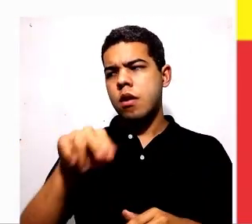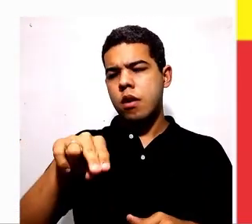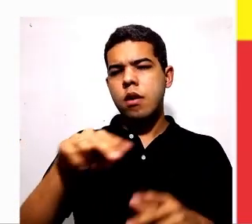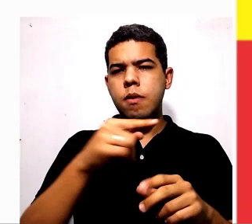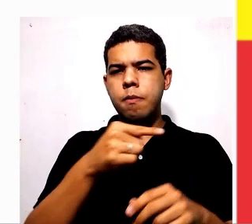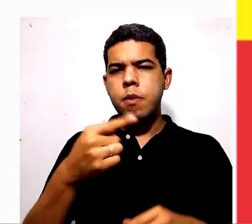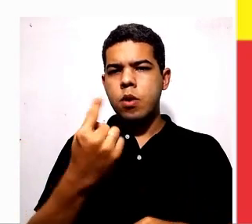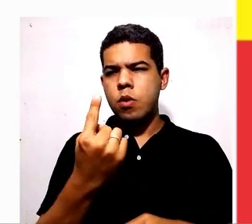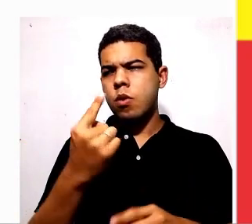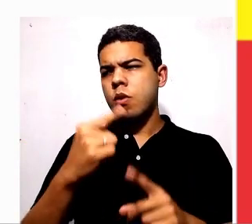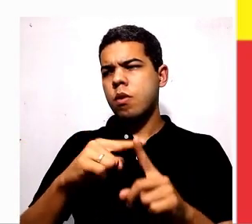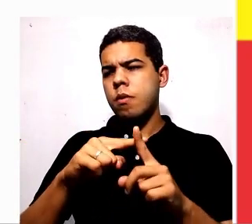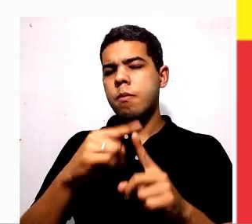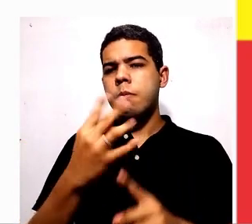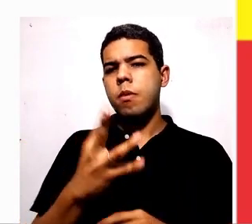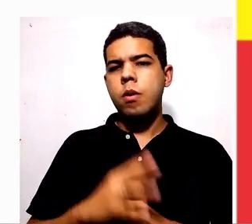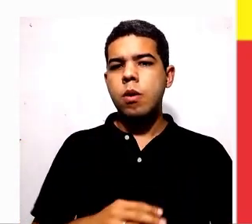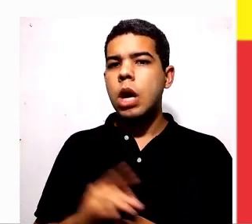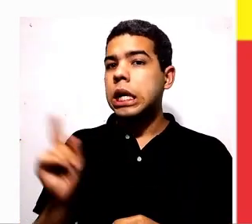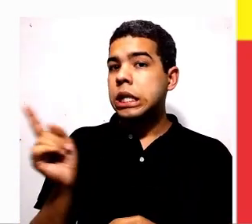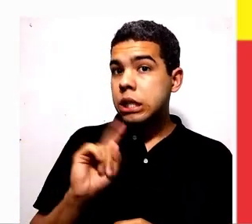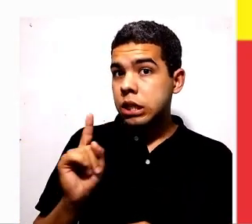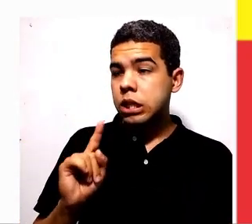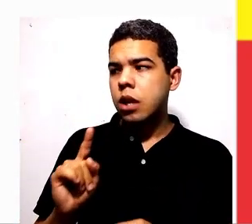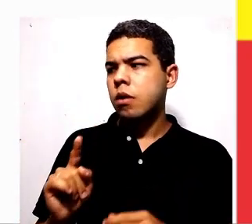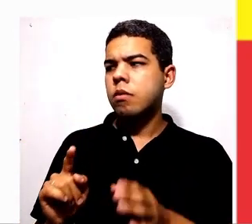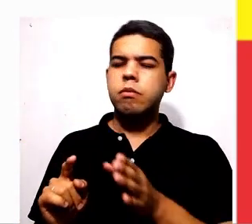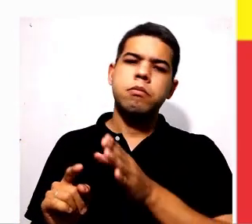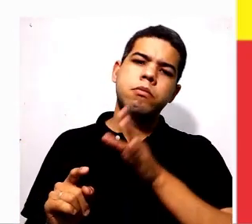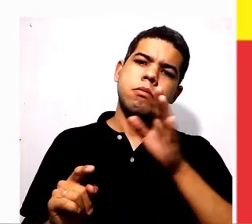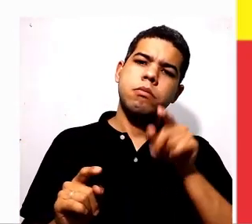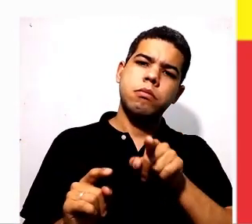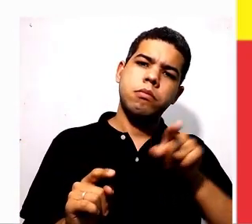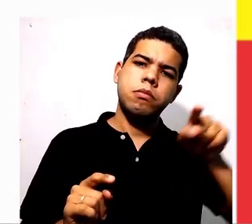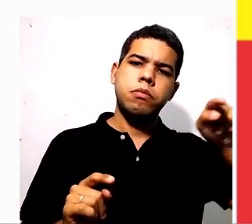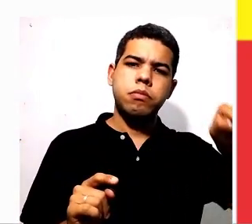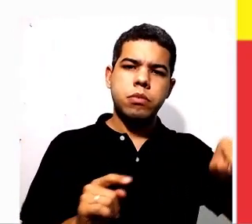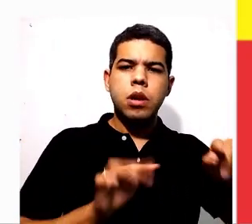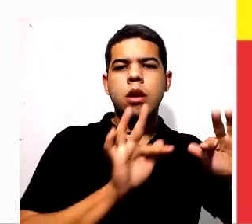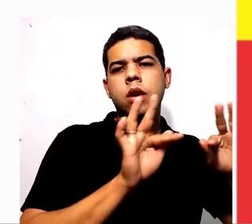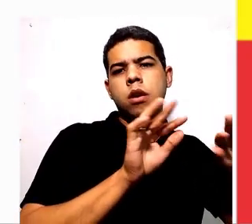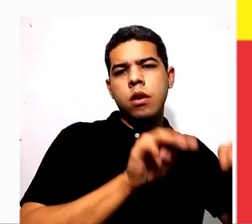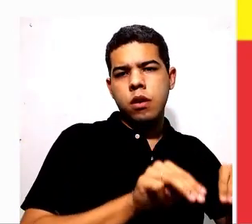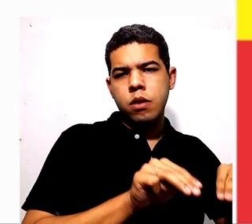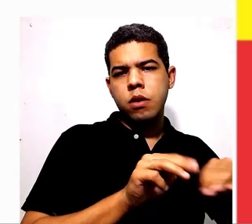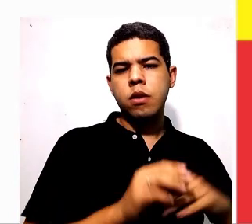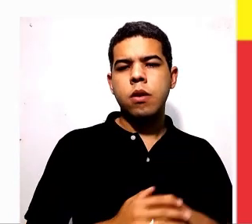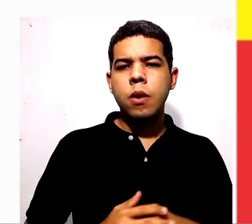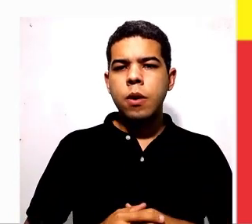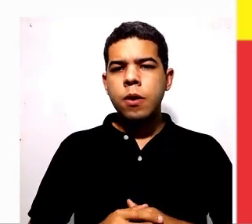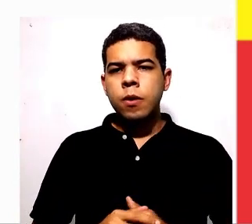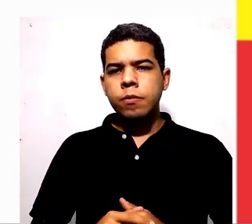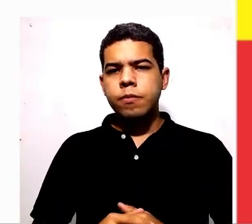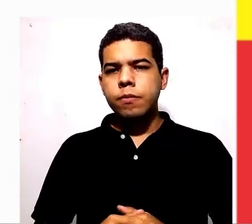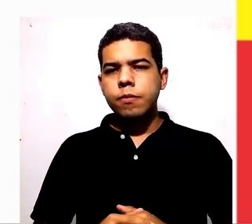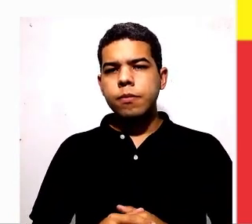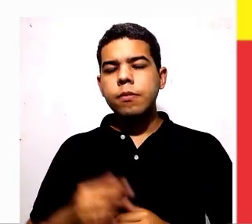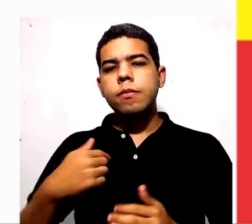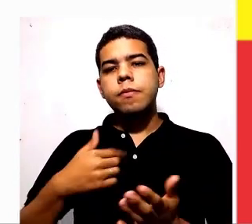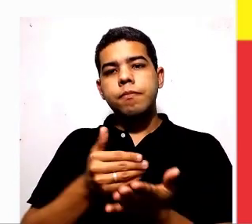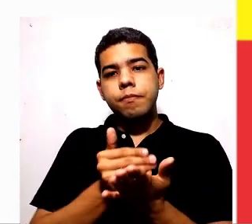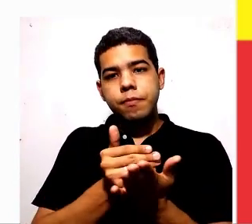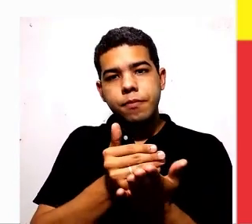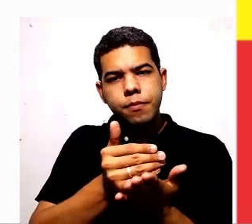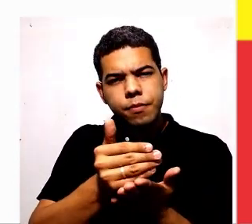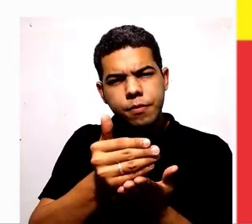Fn menos 1 mais 4. Se não, você vai colocar para o outro lado e vai finalizar. Então, veja aí. Eu